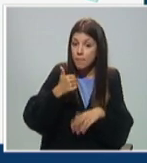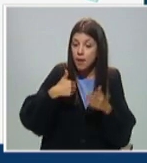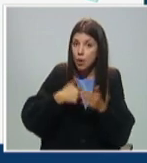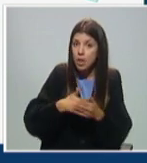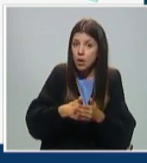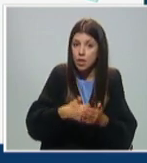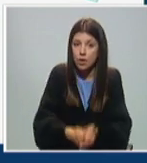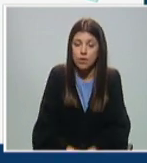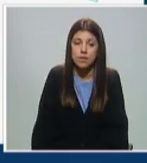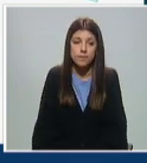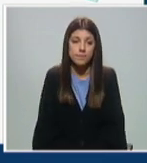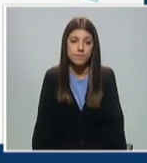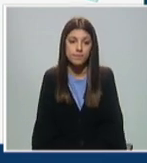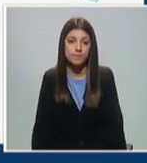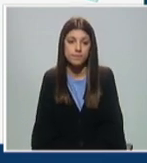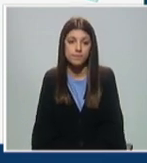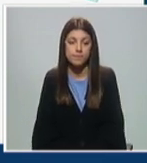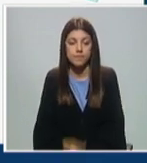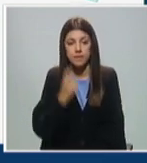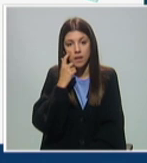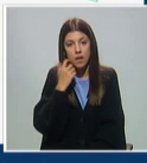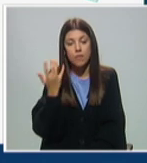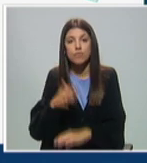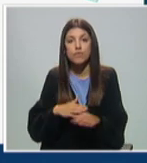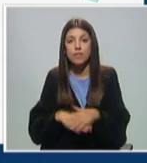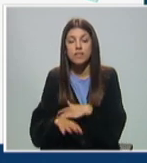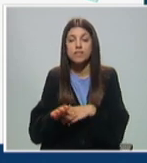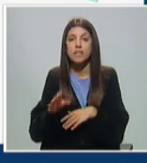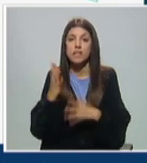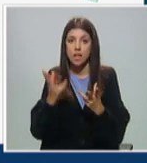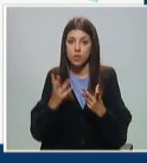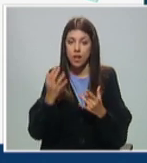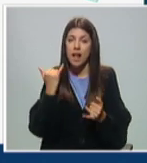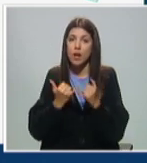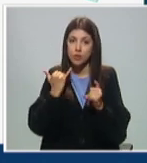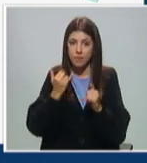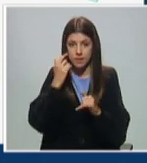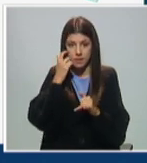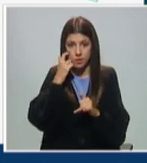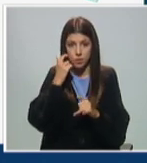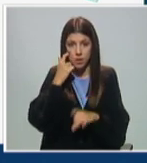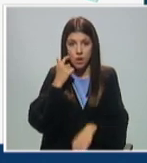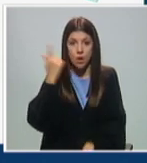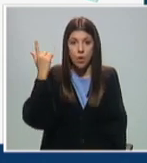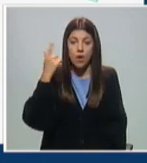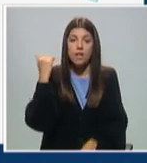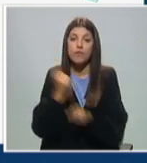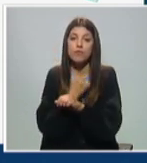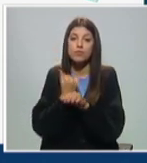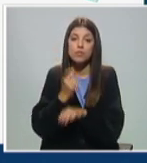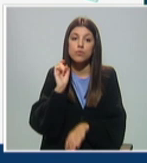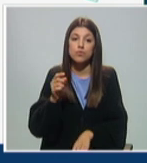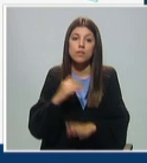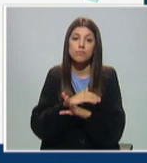agora calcular a média de uma forma mais automática. Então, vamos aqui a funções, escolhemos